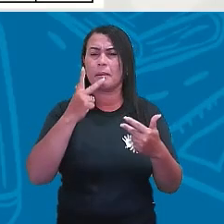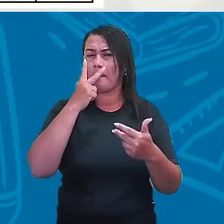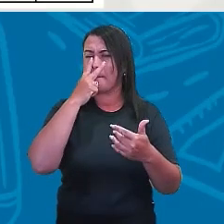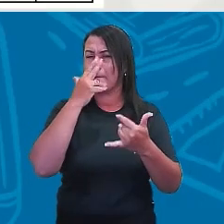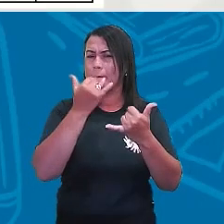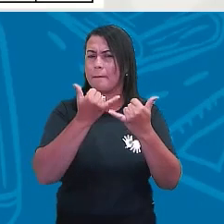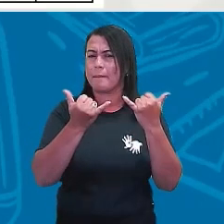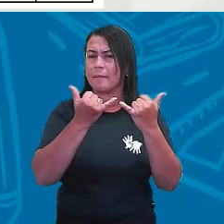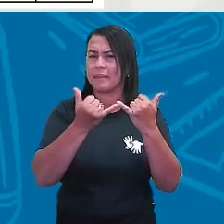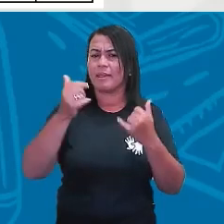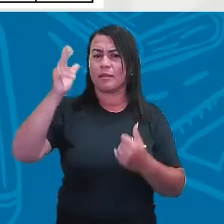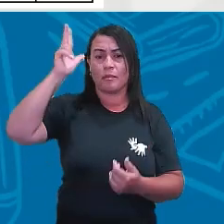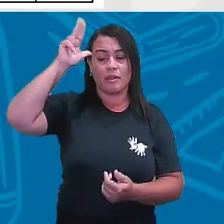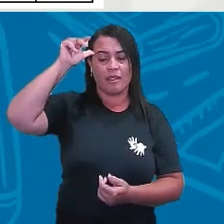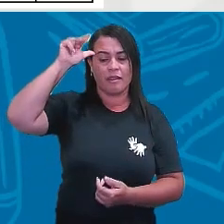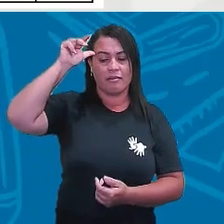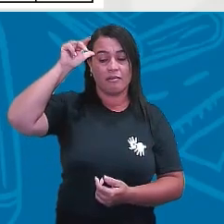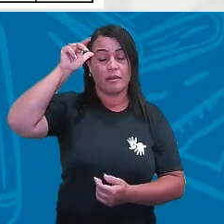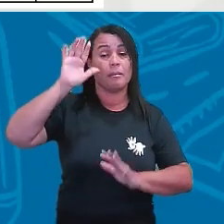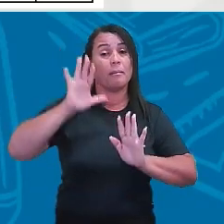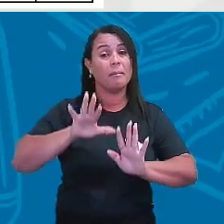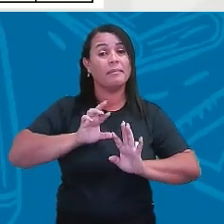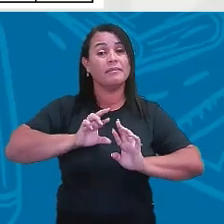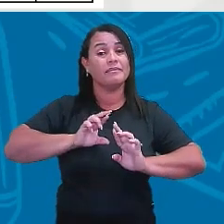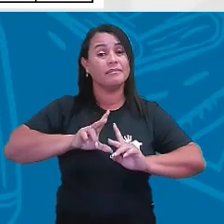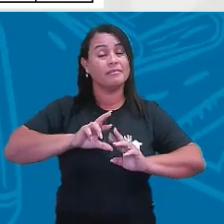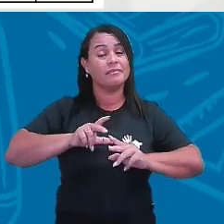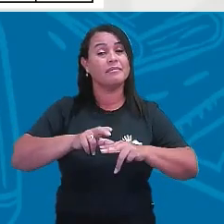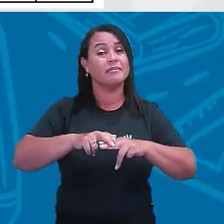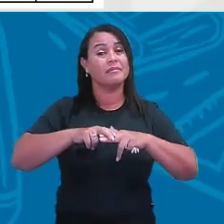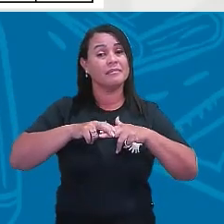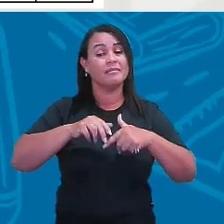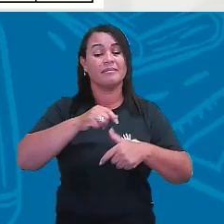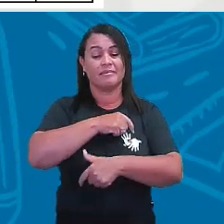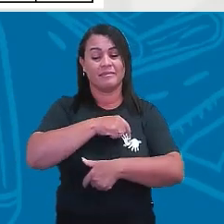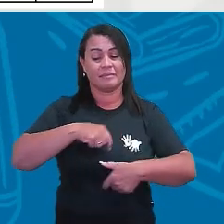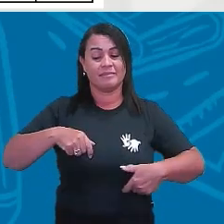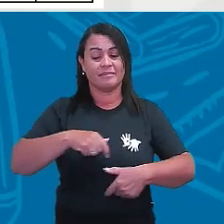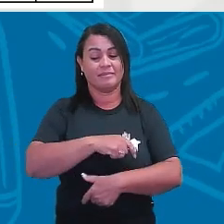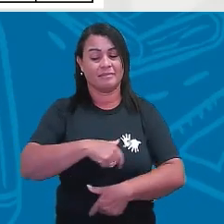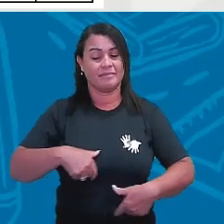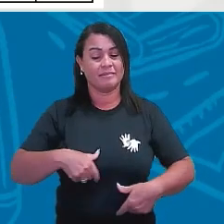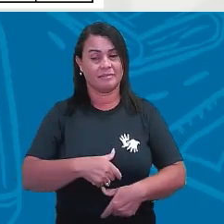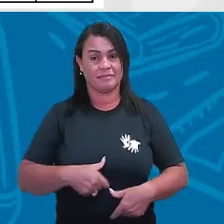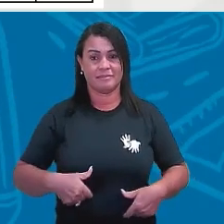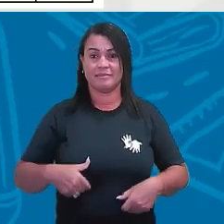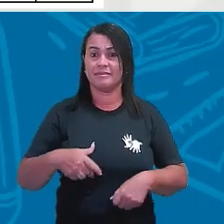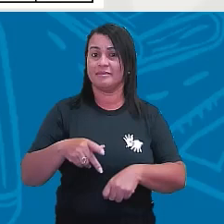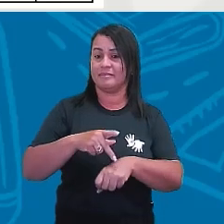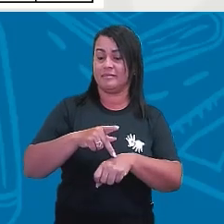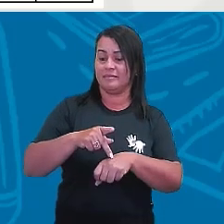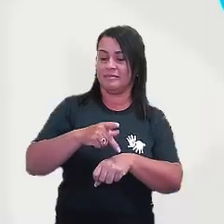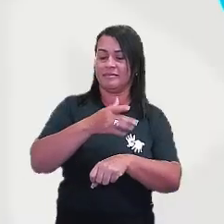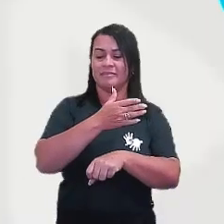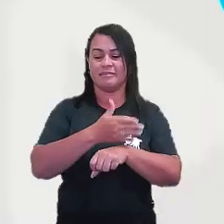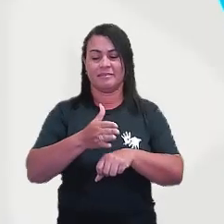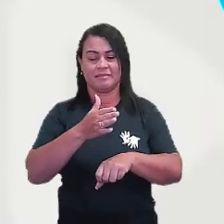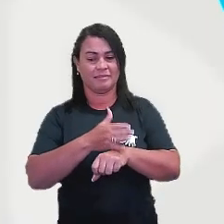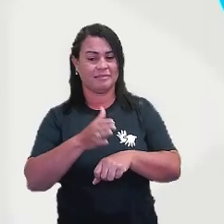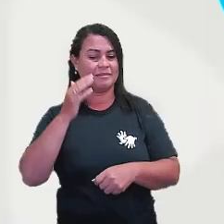com um cavalinho, só que se diferencia por suas listras brancas e